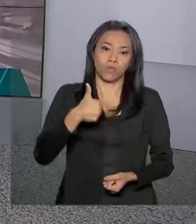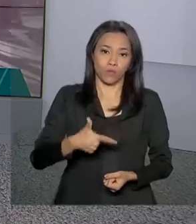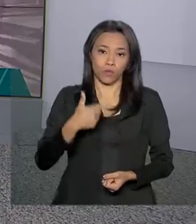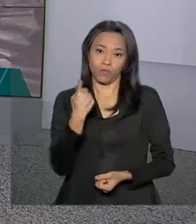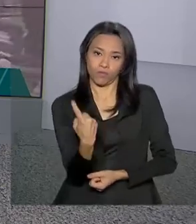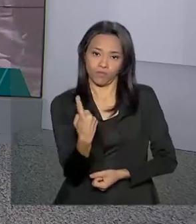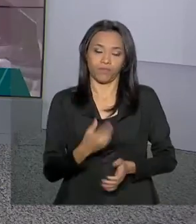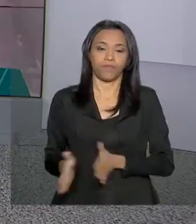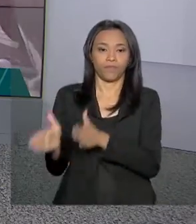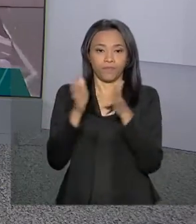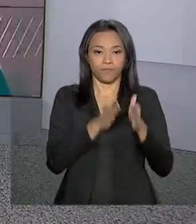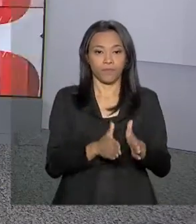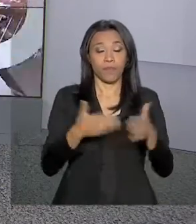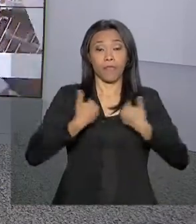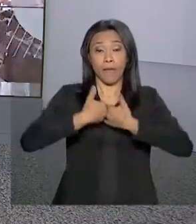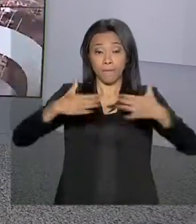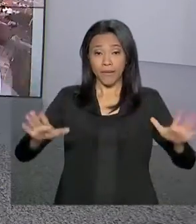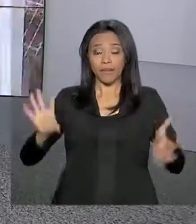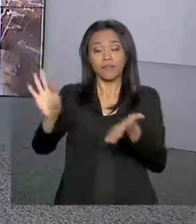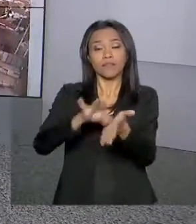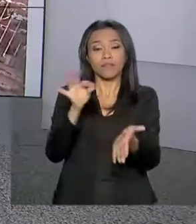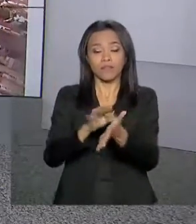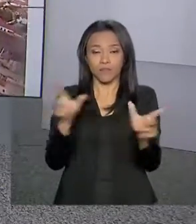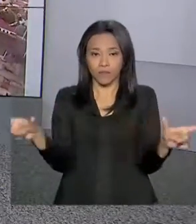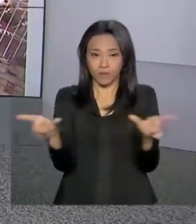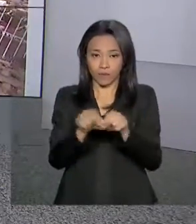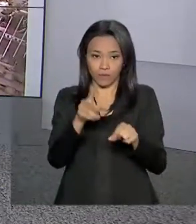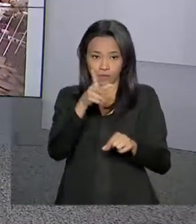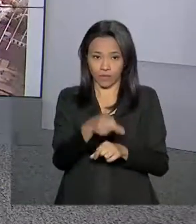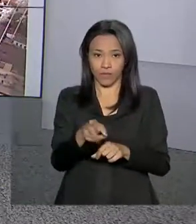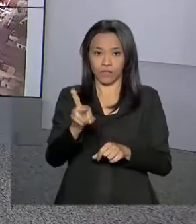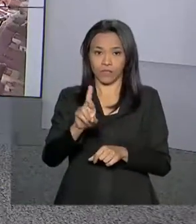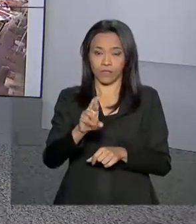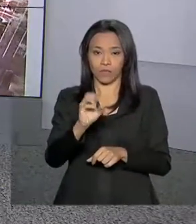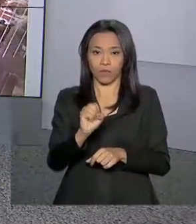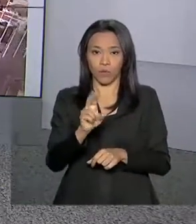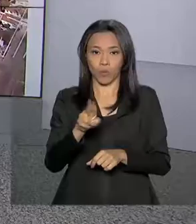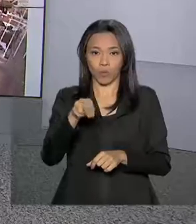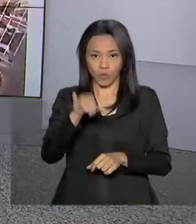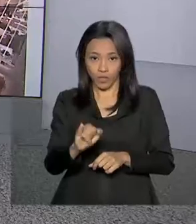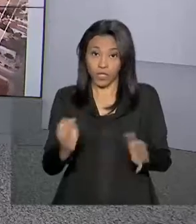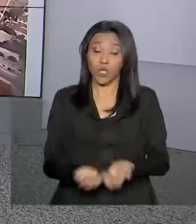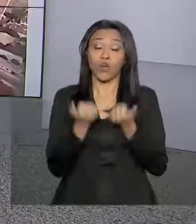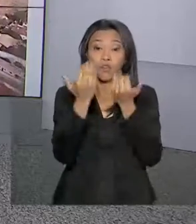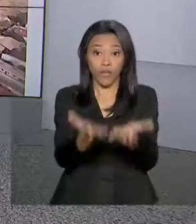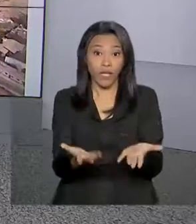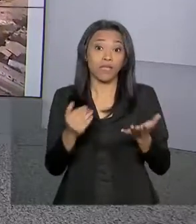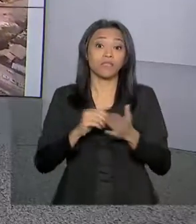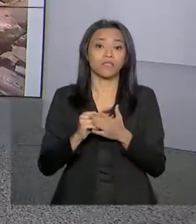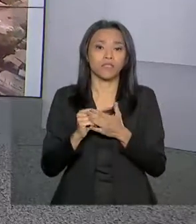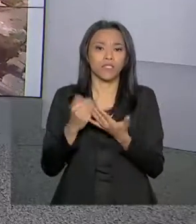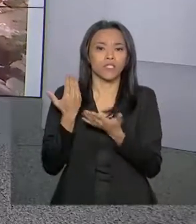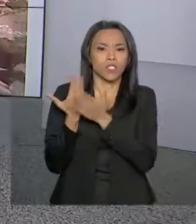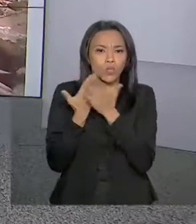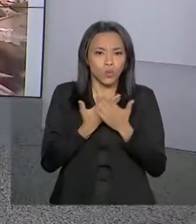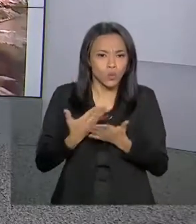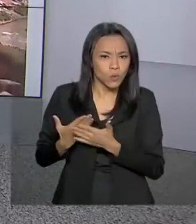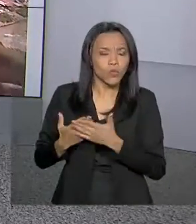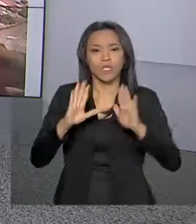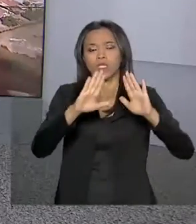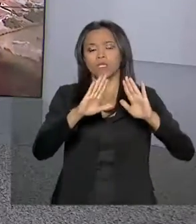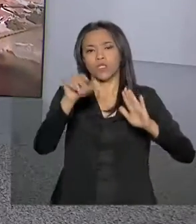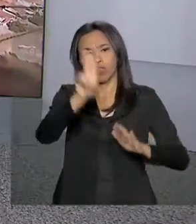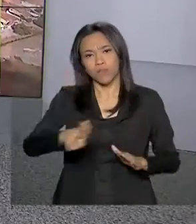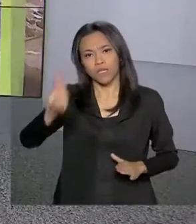Abertas as inscrições para o ProUni, o programa Universidade para Todos, que oferece bolsas de estudos em instituições particulares